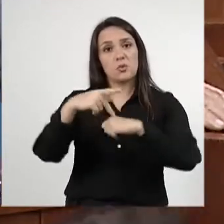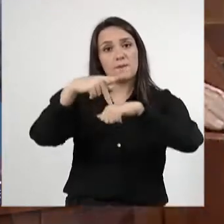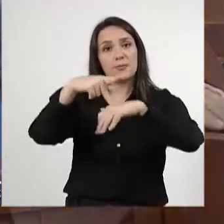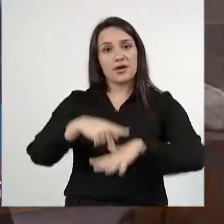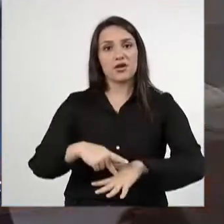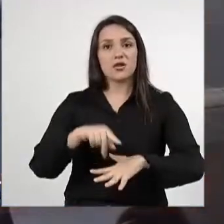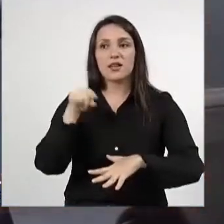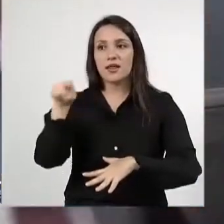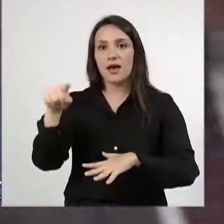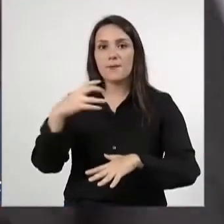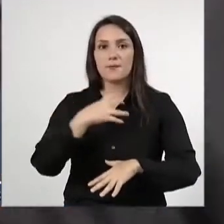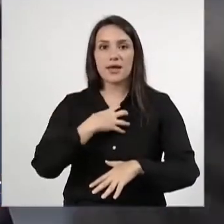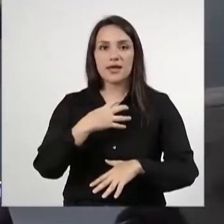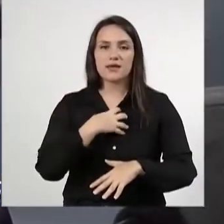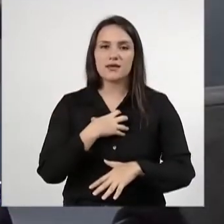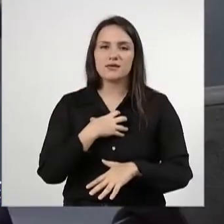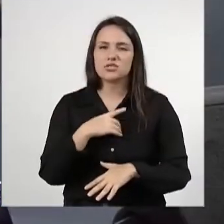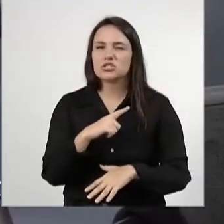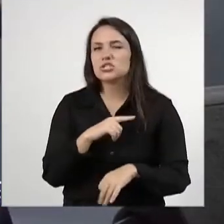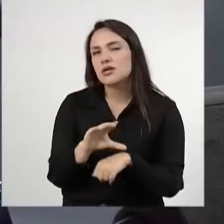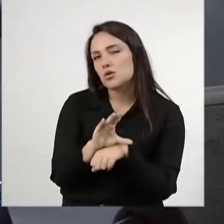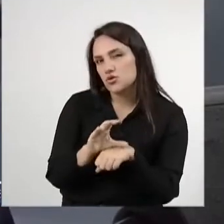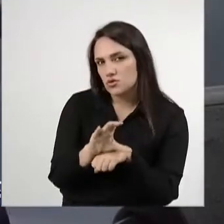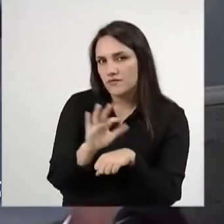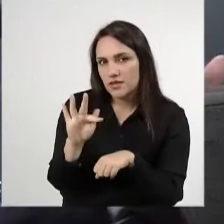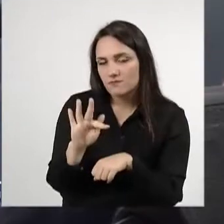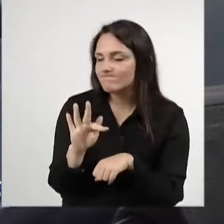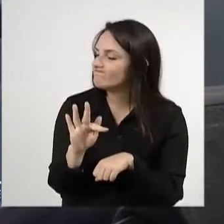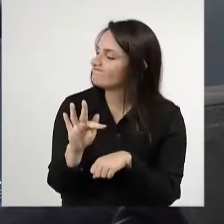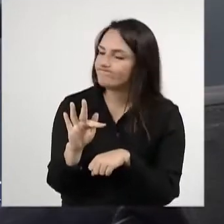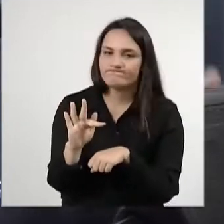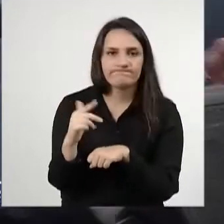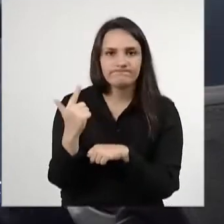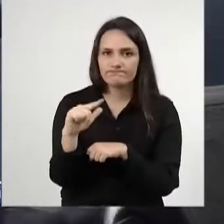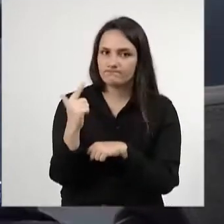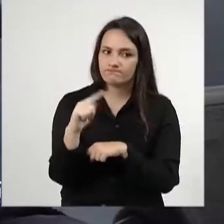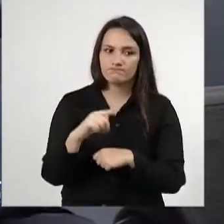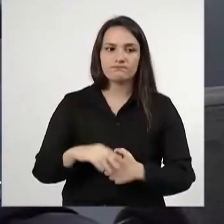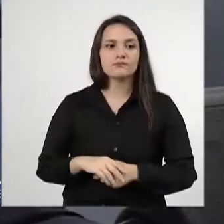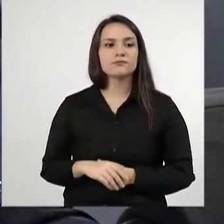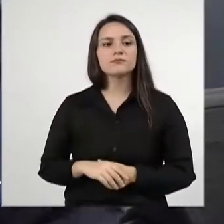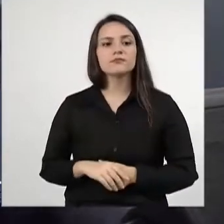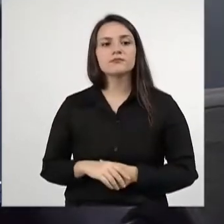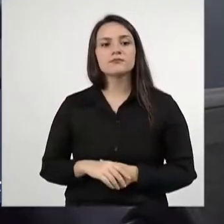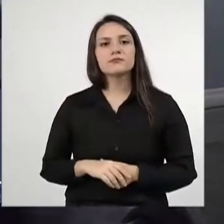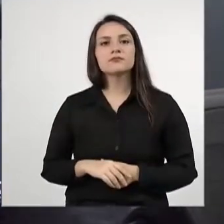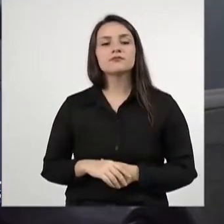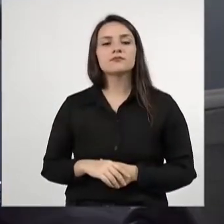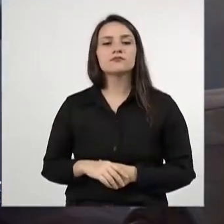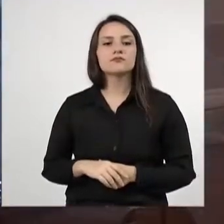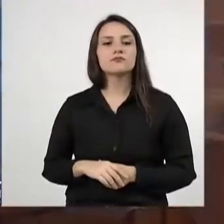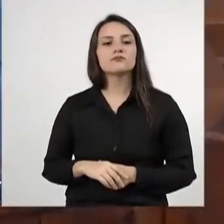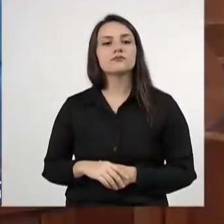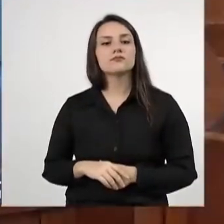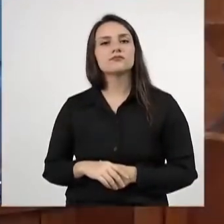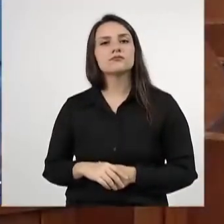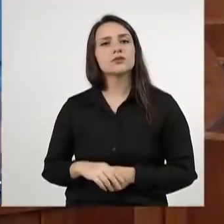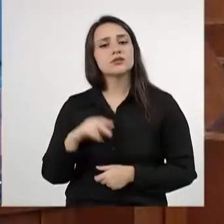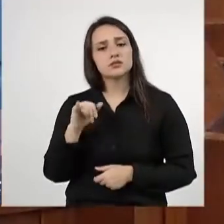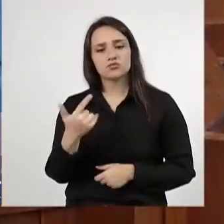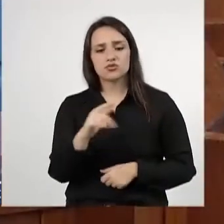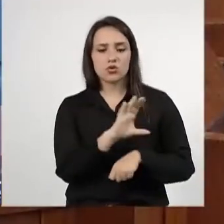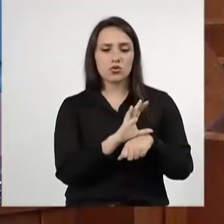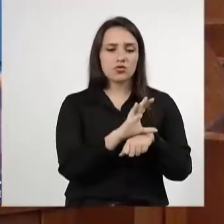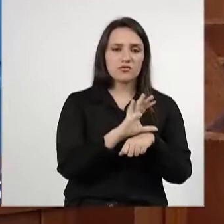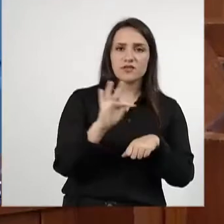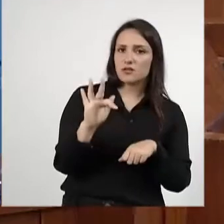não tinha Constituição para ser respeitada, não existia. Então, se não tinha Constituição, não